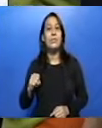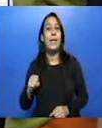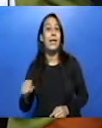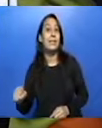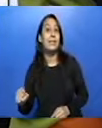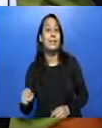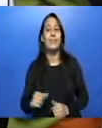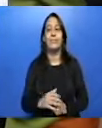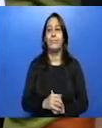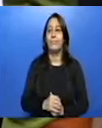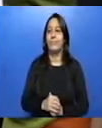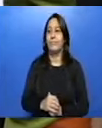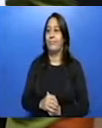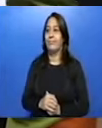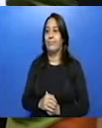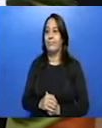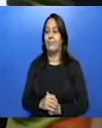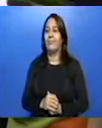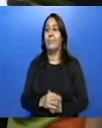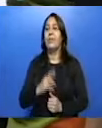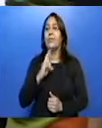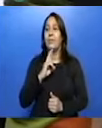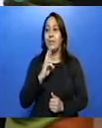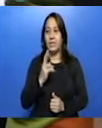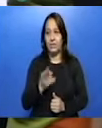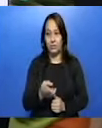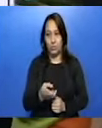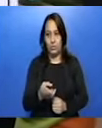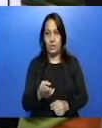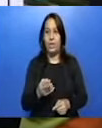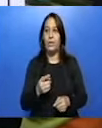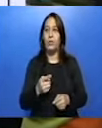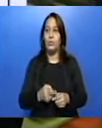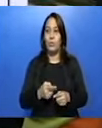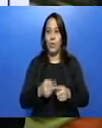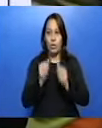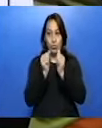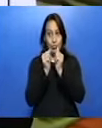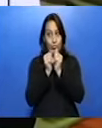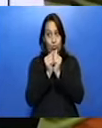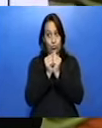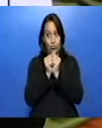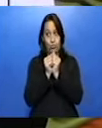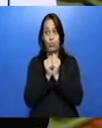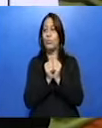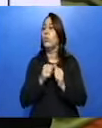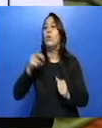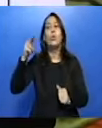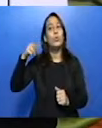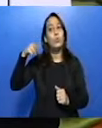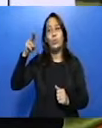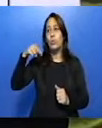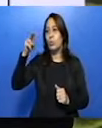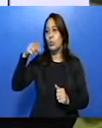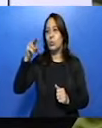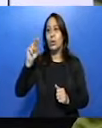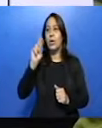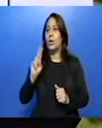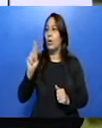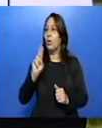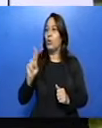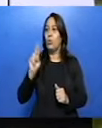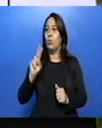Porque nós estamos respondendo, então, o porquê é junto. Não se usa